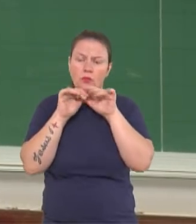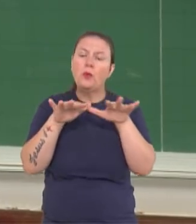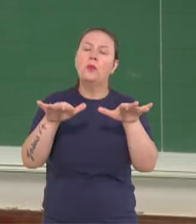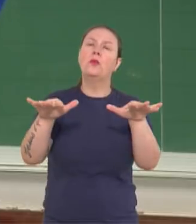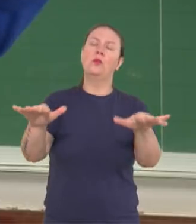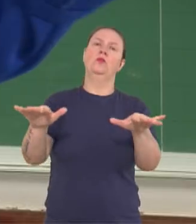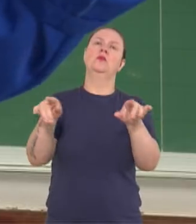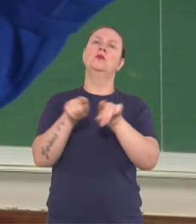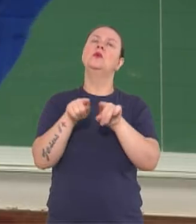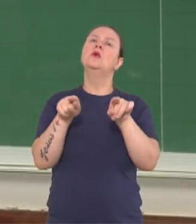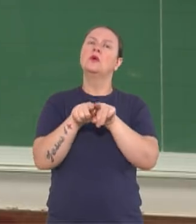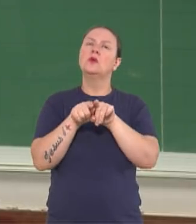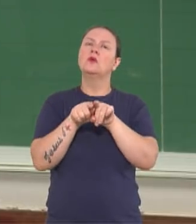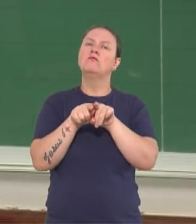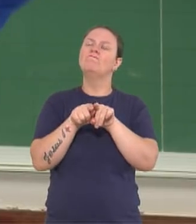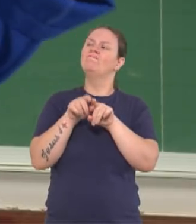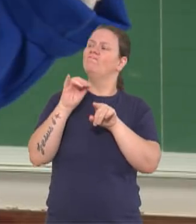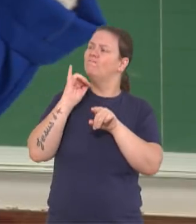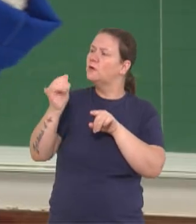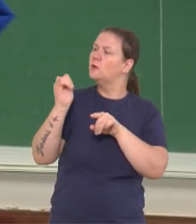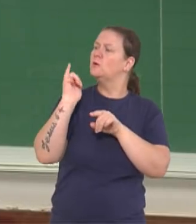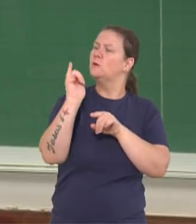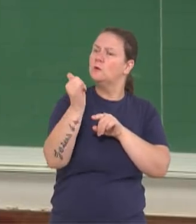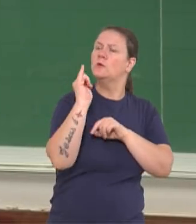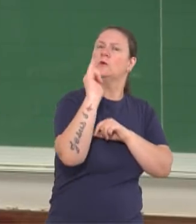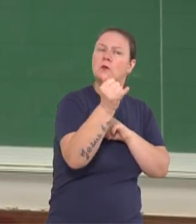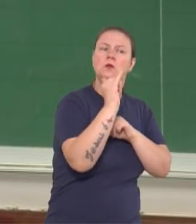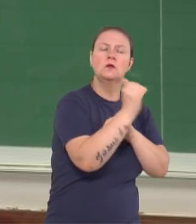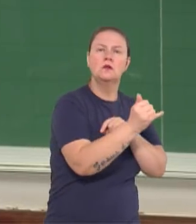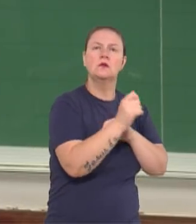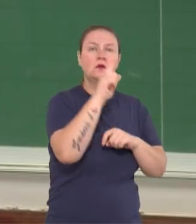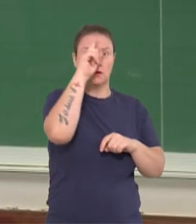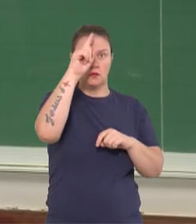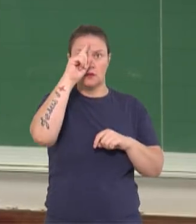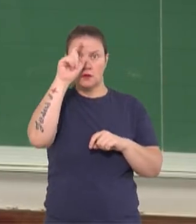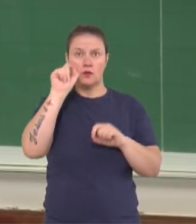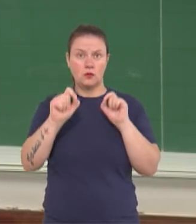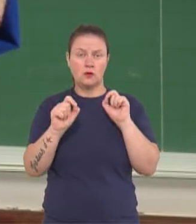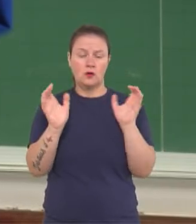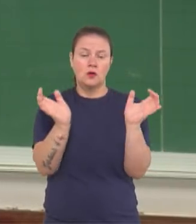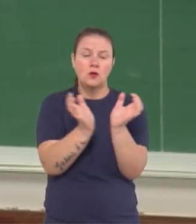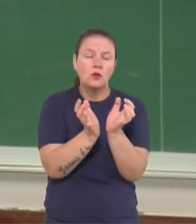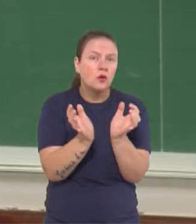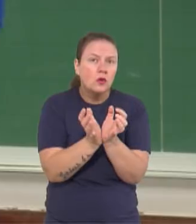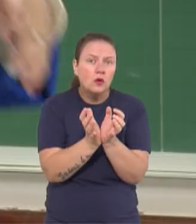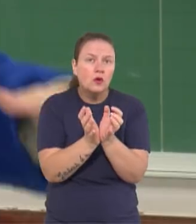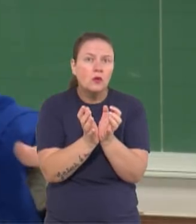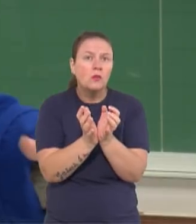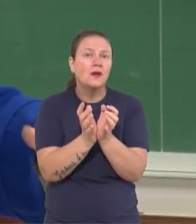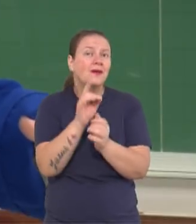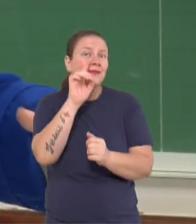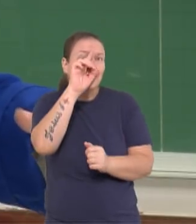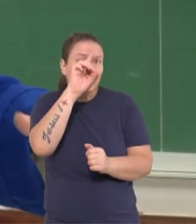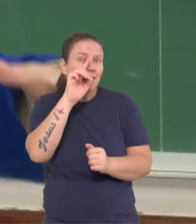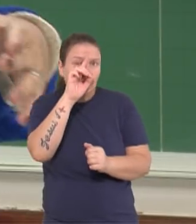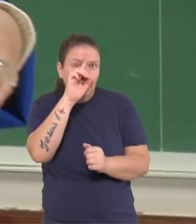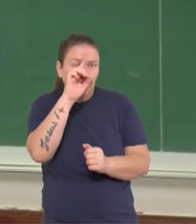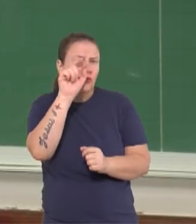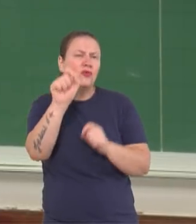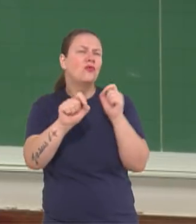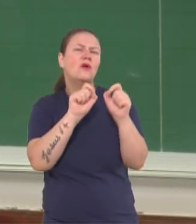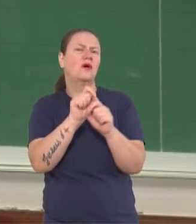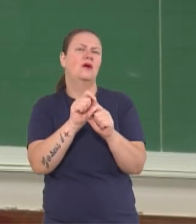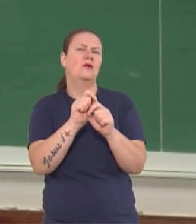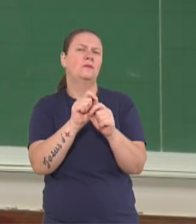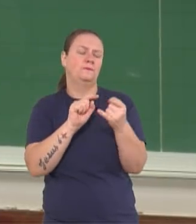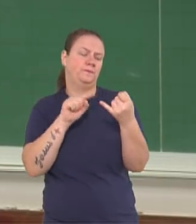né, fazer com que um passe para o outro. Qual a ideia? A ideia de que certos grupos de pessoas são grupos de risco, né? Quais são